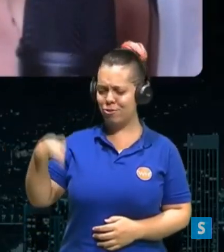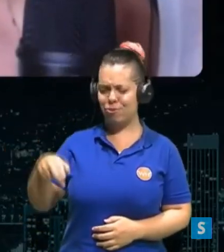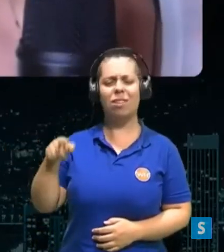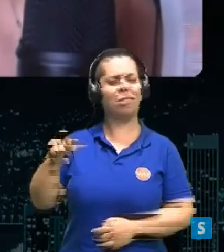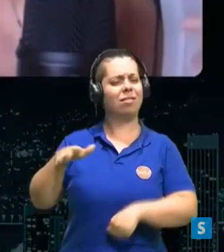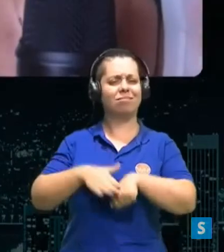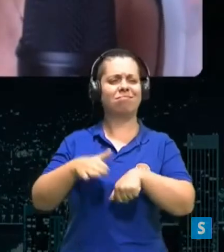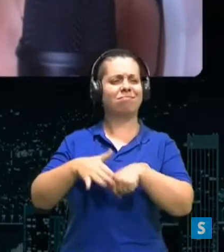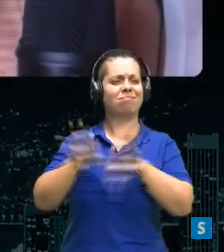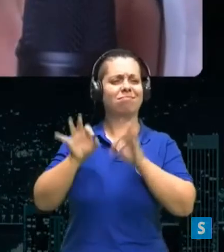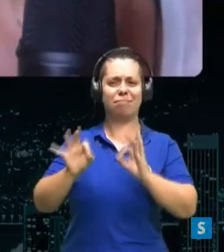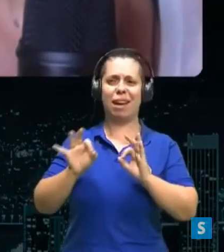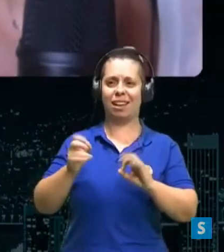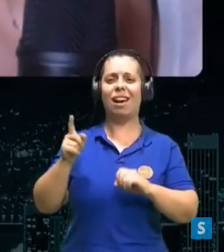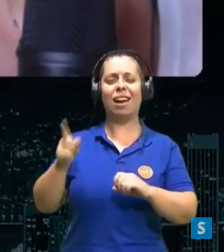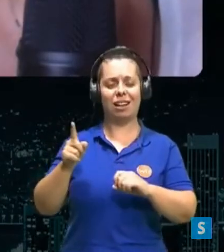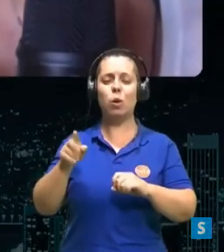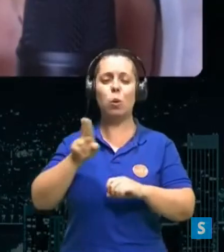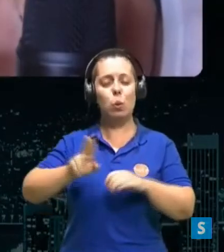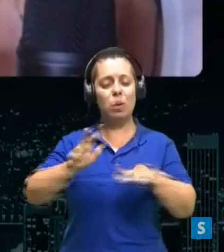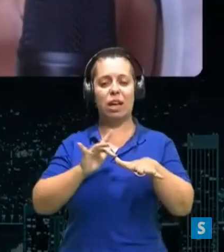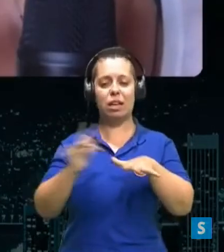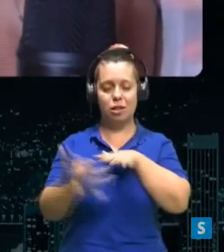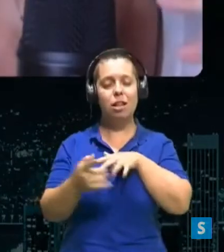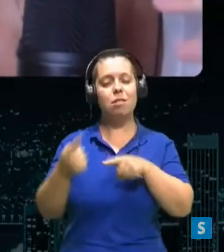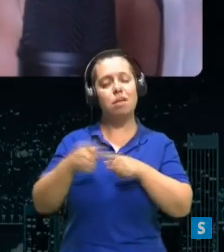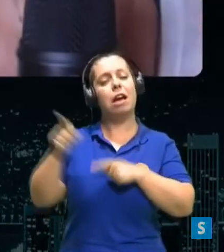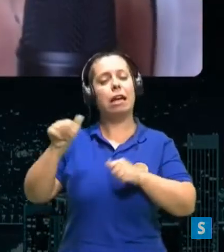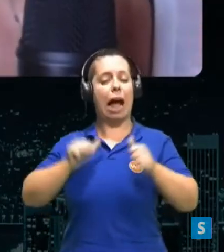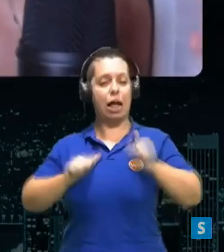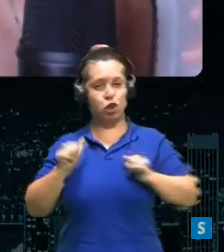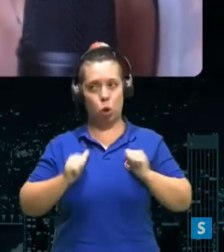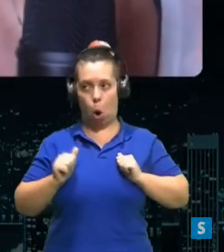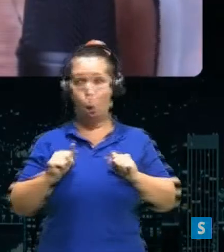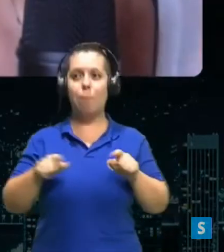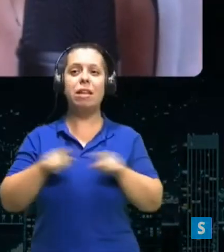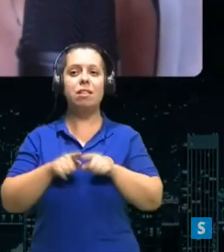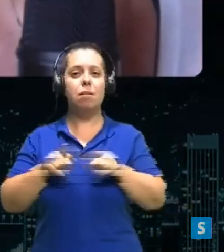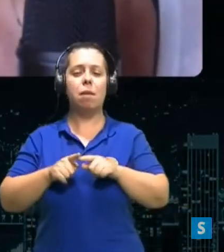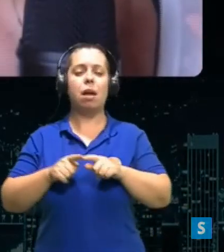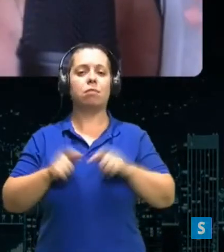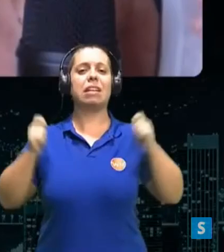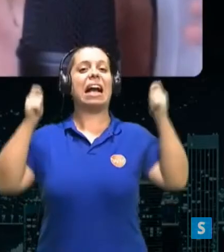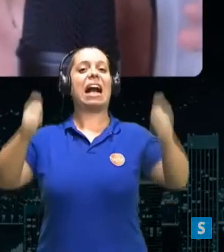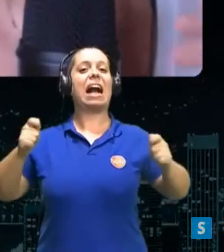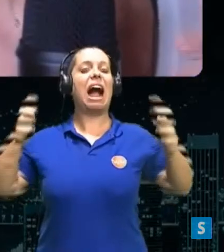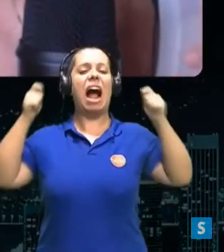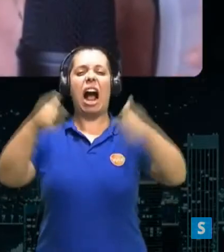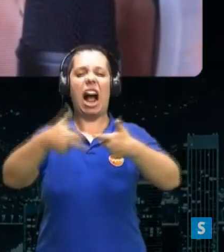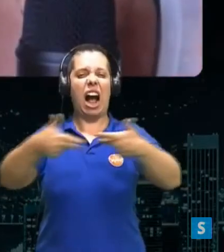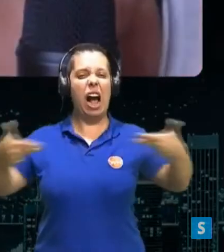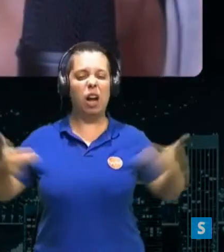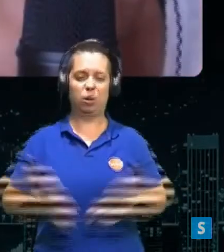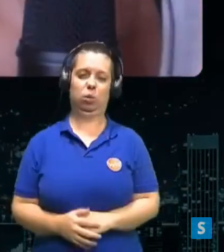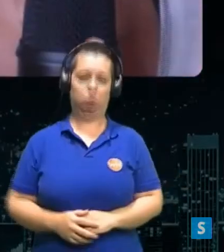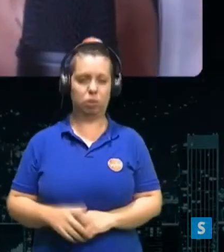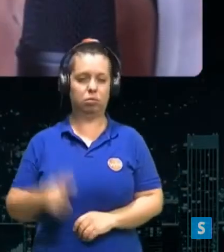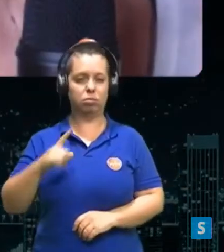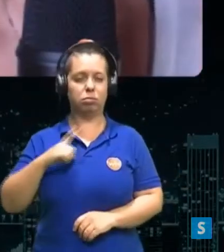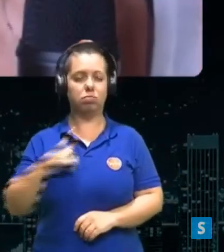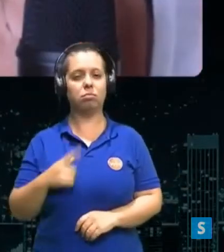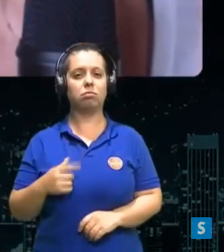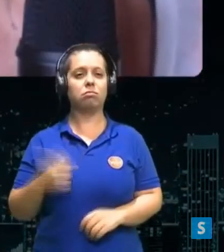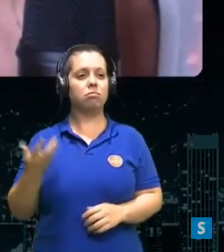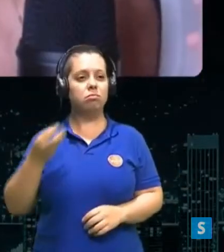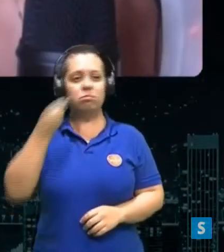não só para falar da vida de a ator dele mas para falar das causas e ele busca diferentes caminhos para